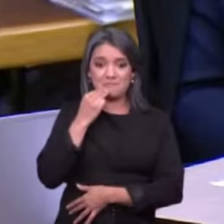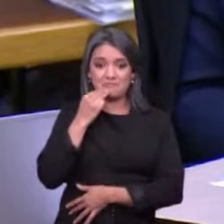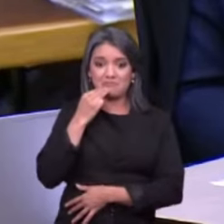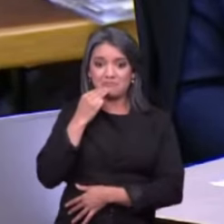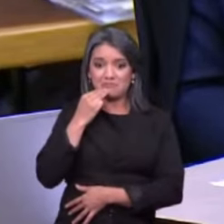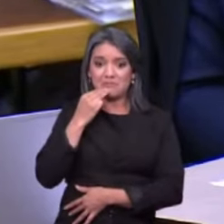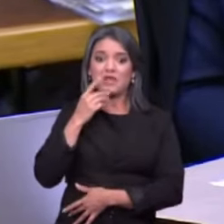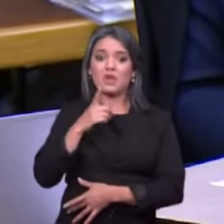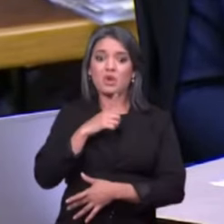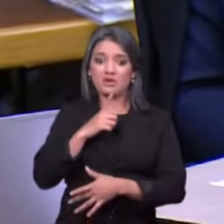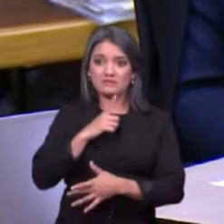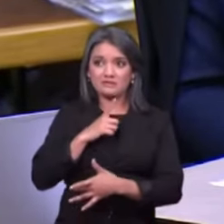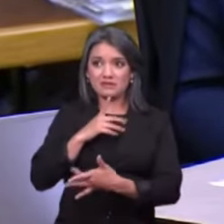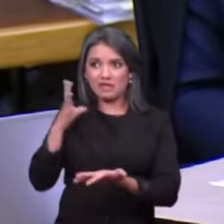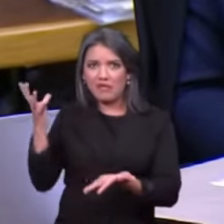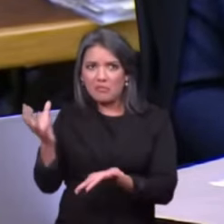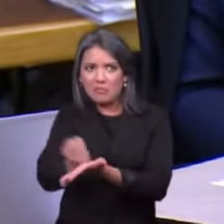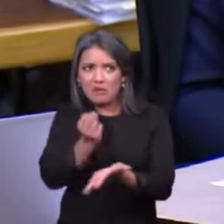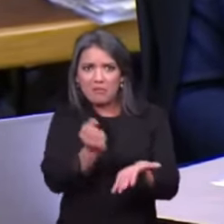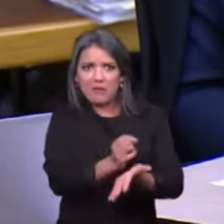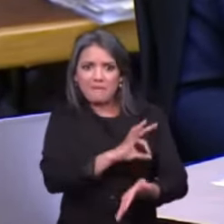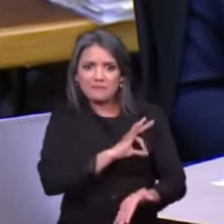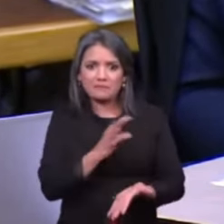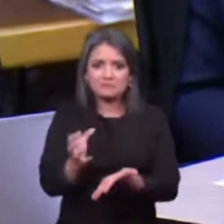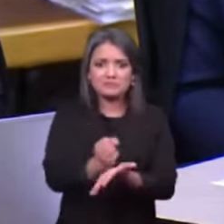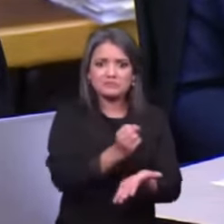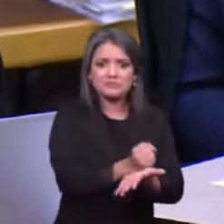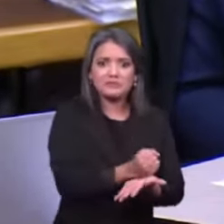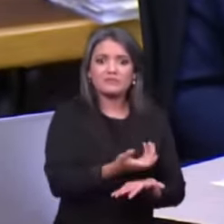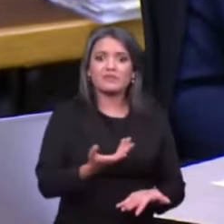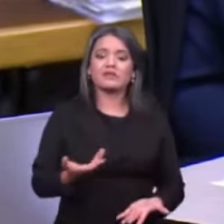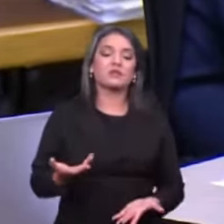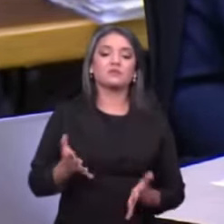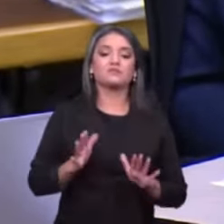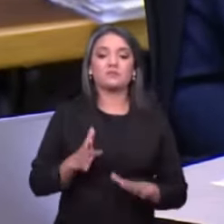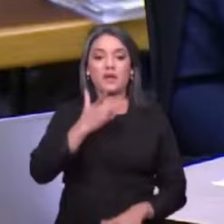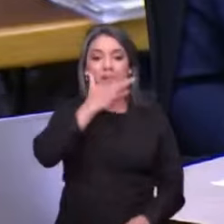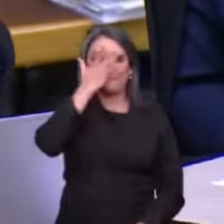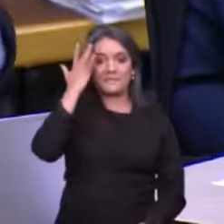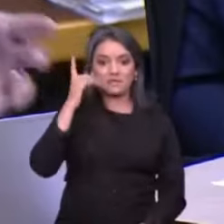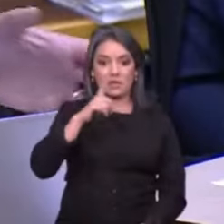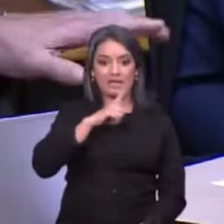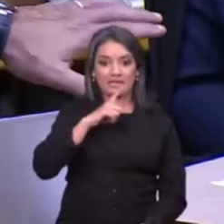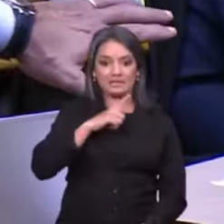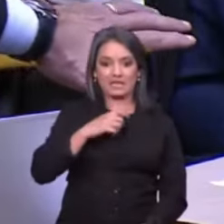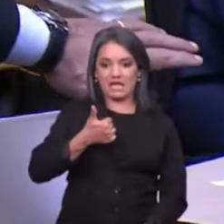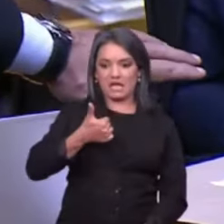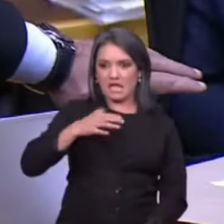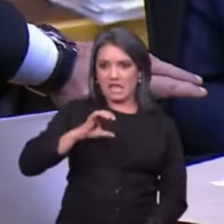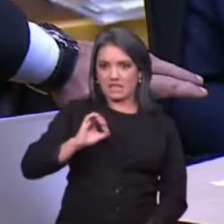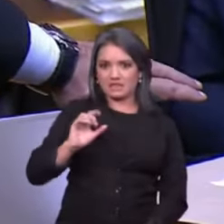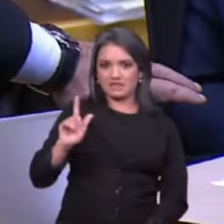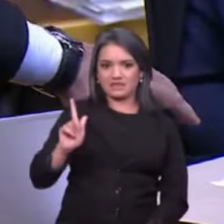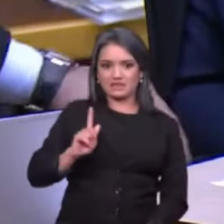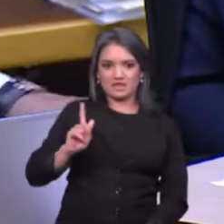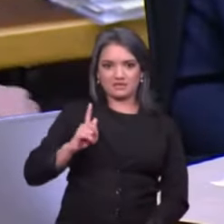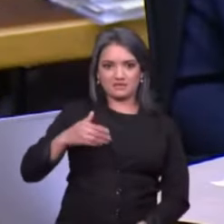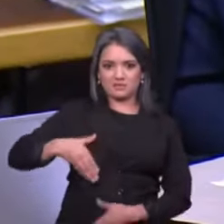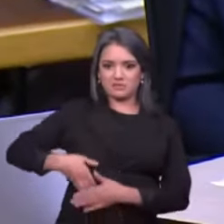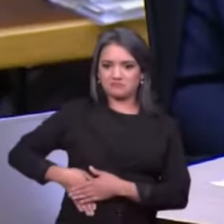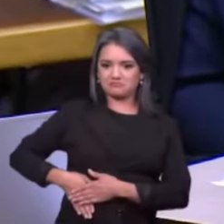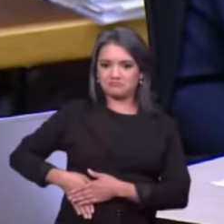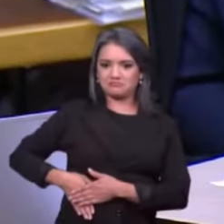da jurimetria, isso demonstra, no porte, aquela pessoa que está com 10 gramas,